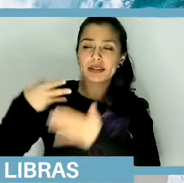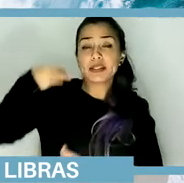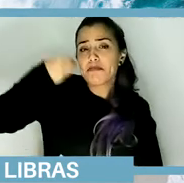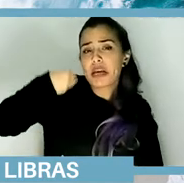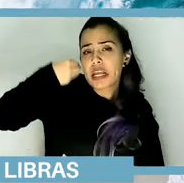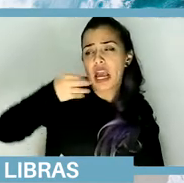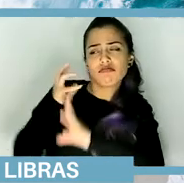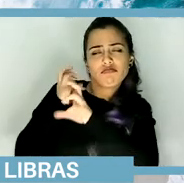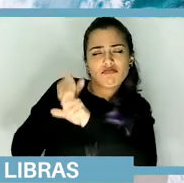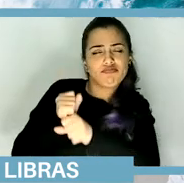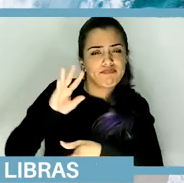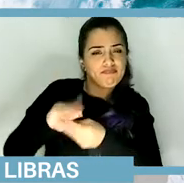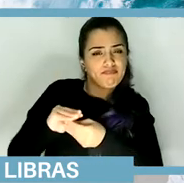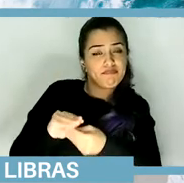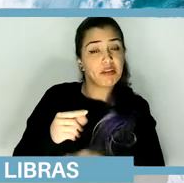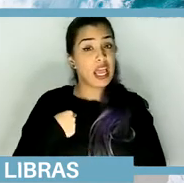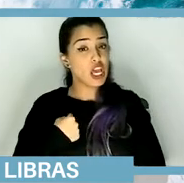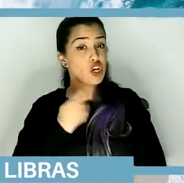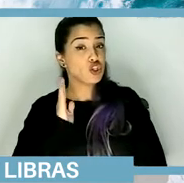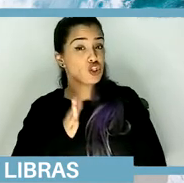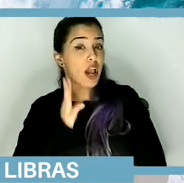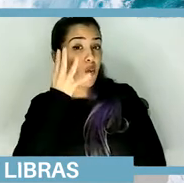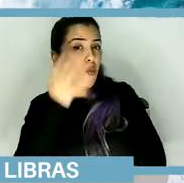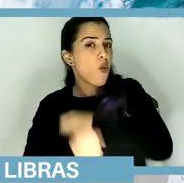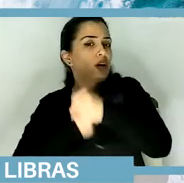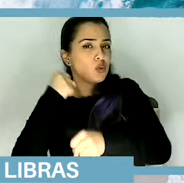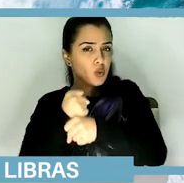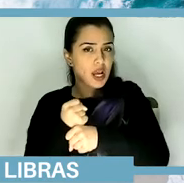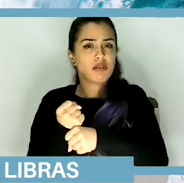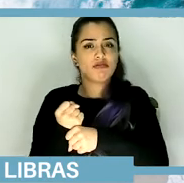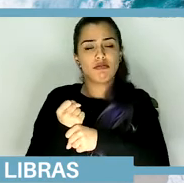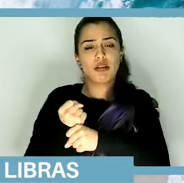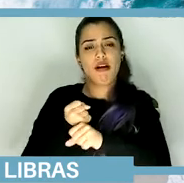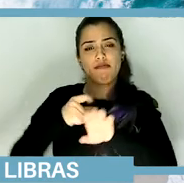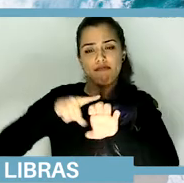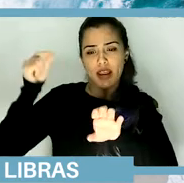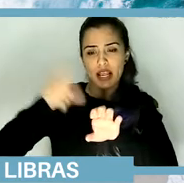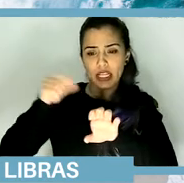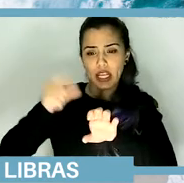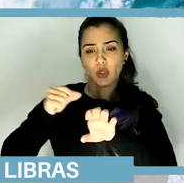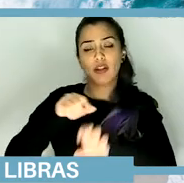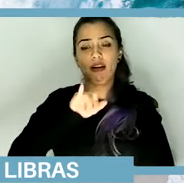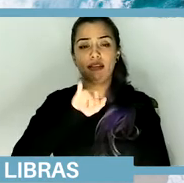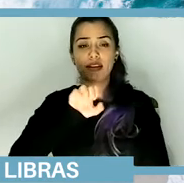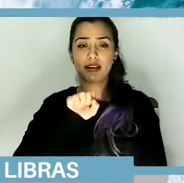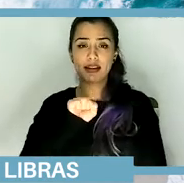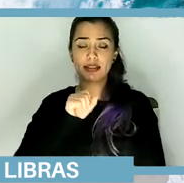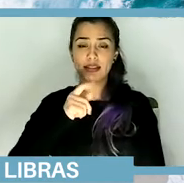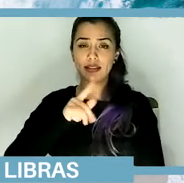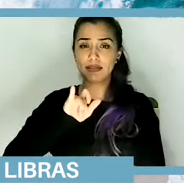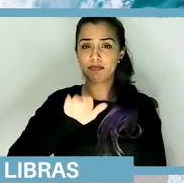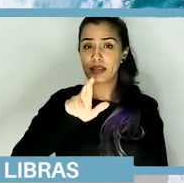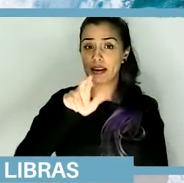anos que eu tô empreendendo ou sustentabilidade na espira verde é pouco tempo mas já rendeu